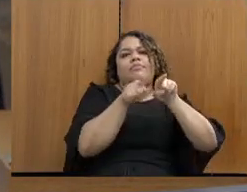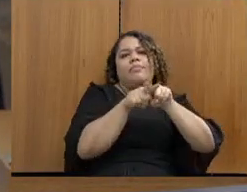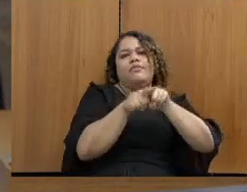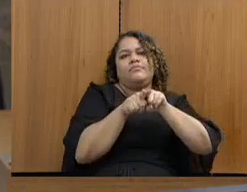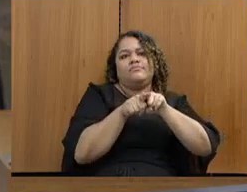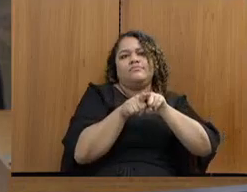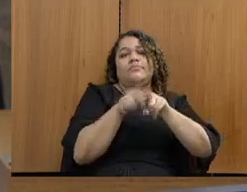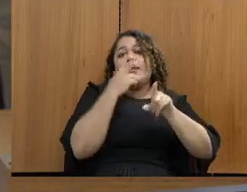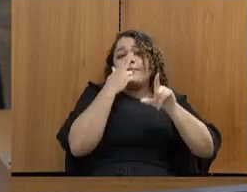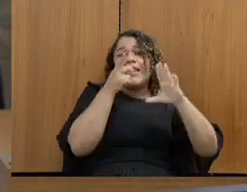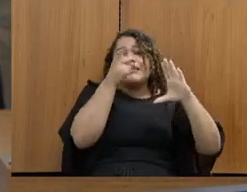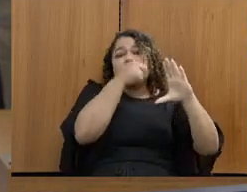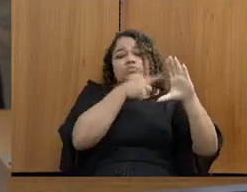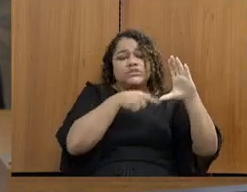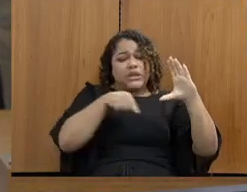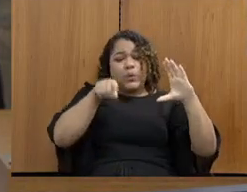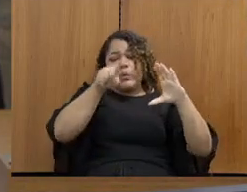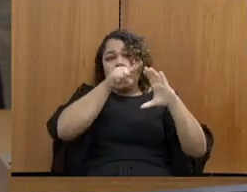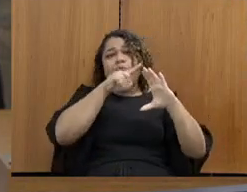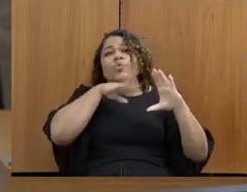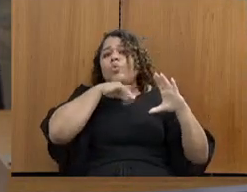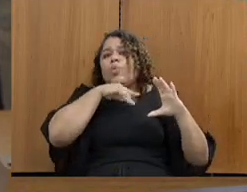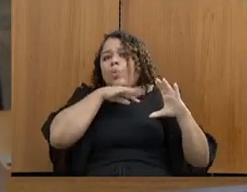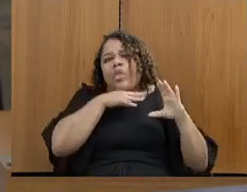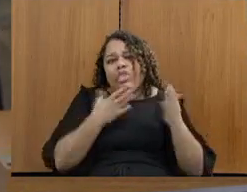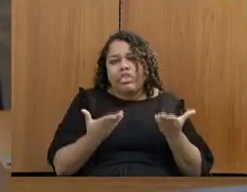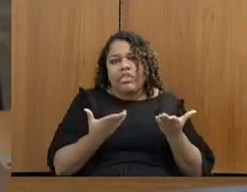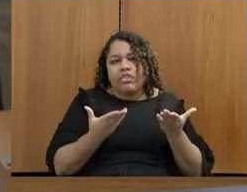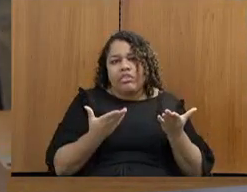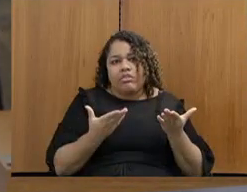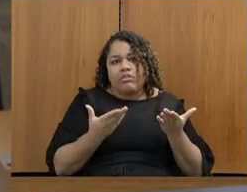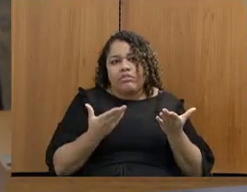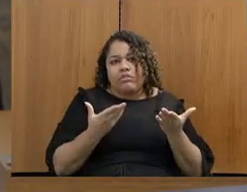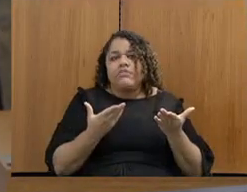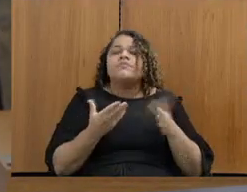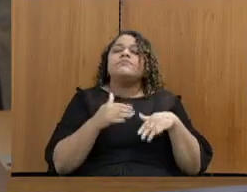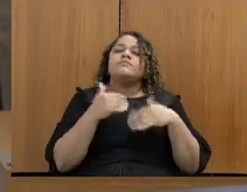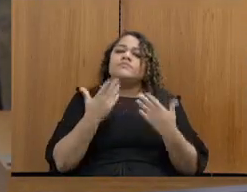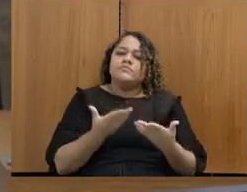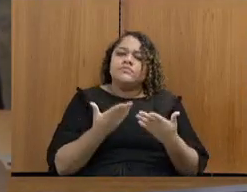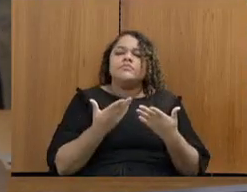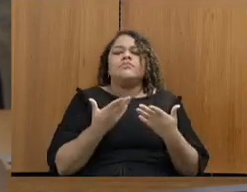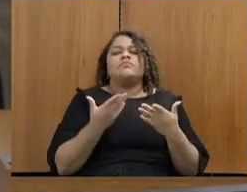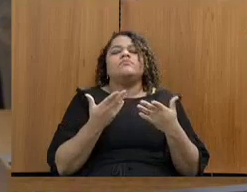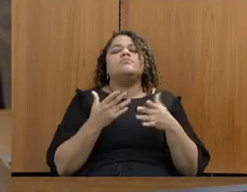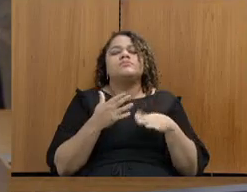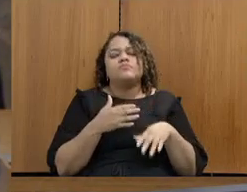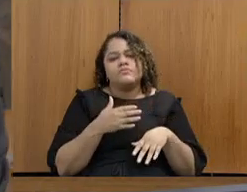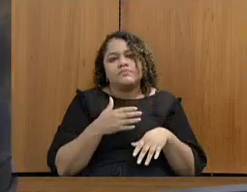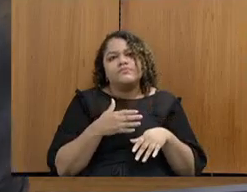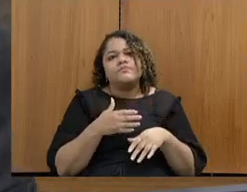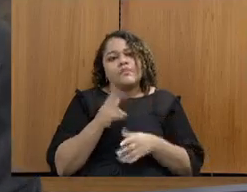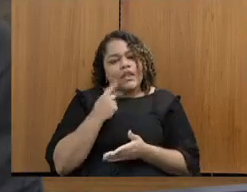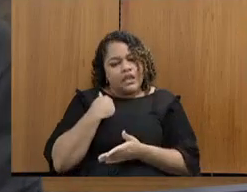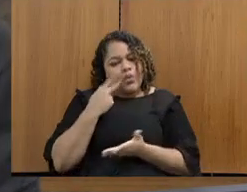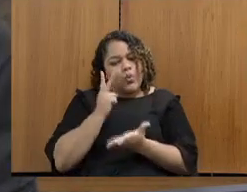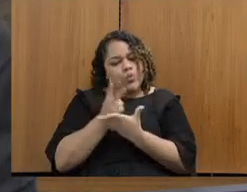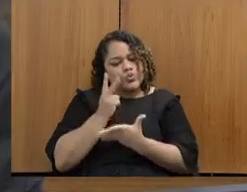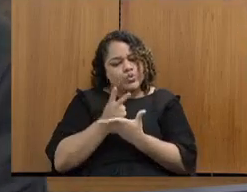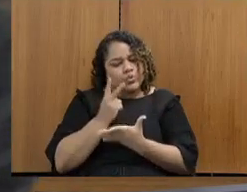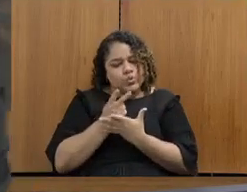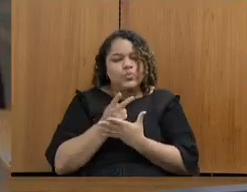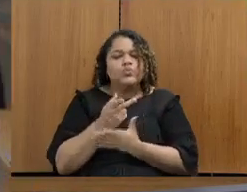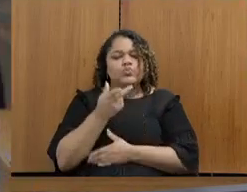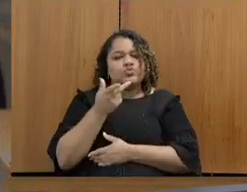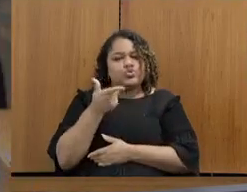vicioso ruim para instituição e nesse sentido eu continuo batendo na mesma tecla